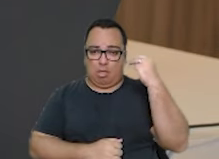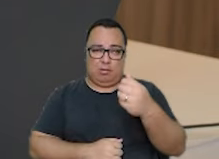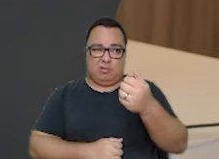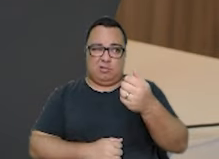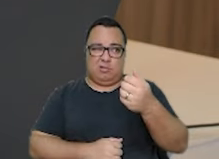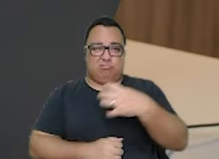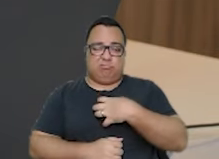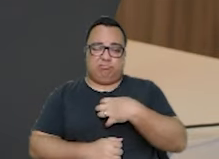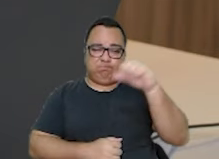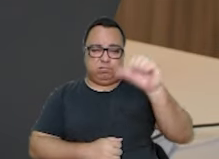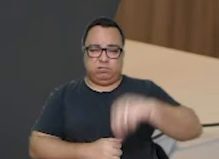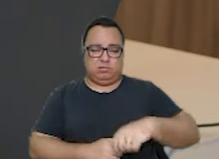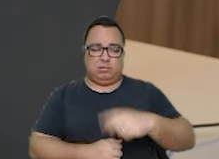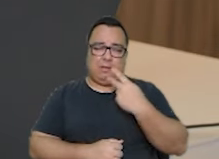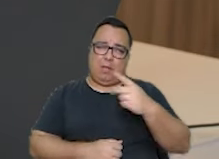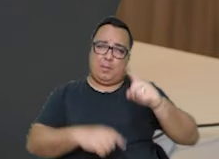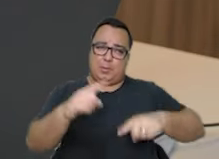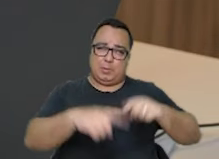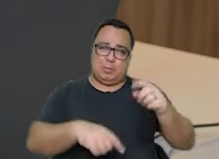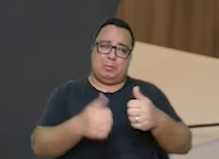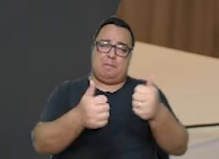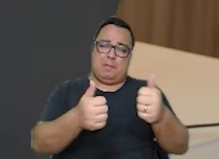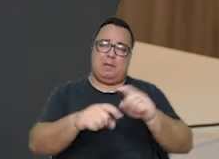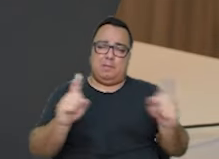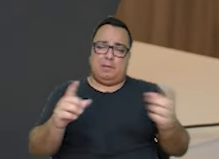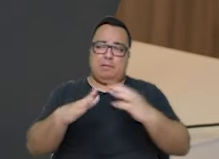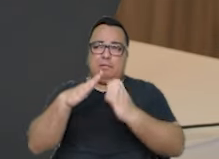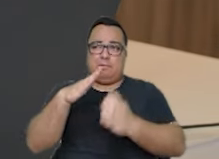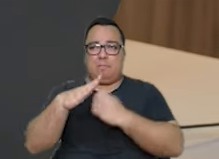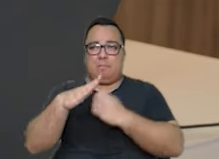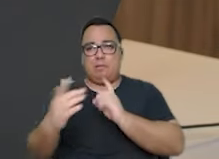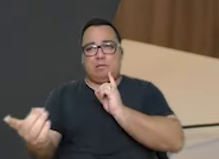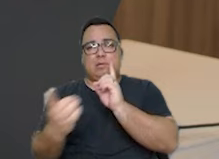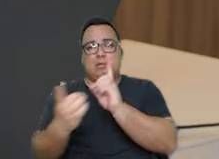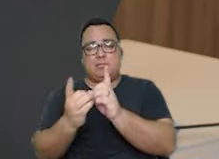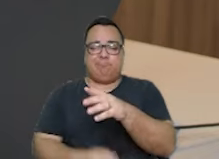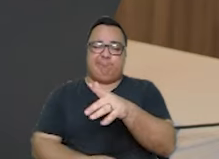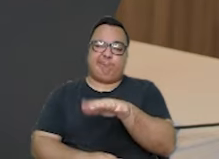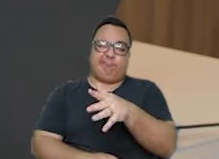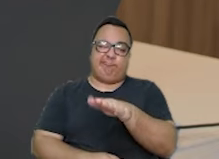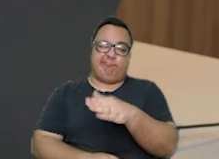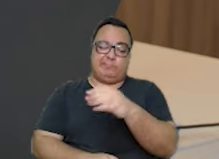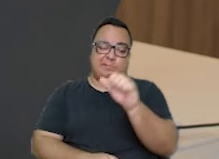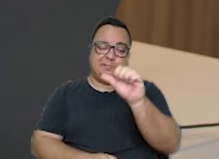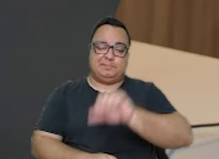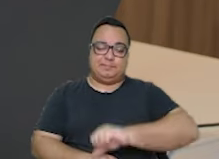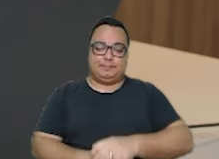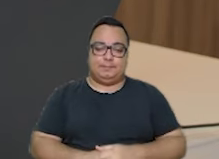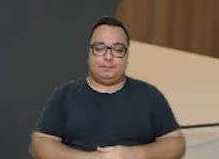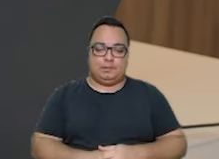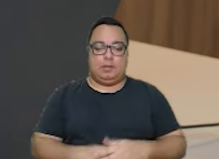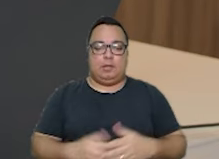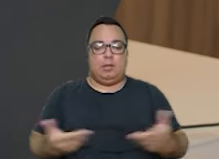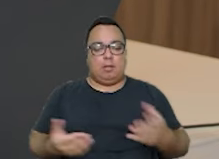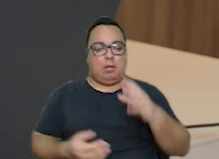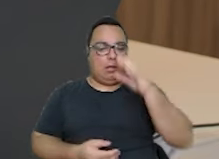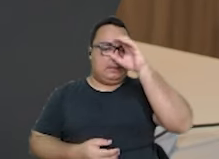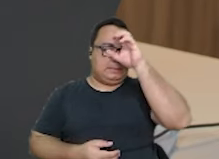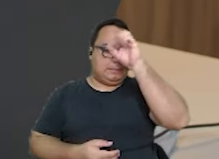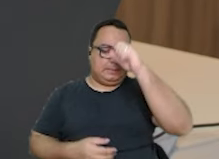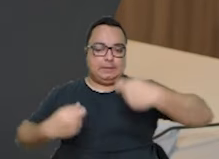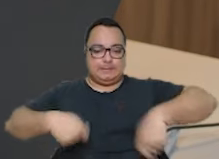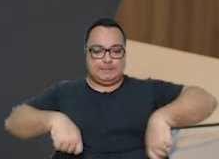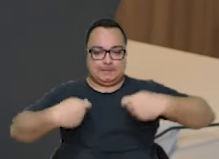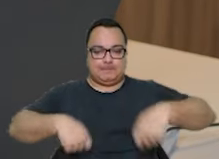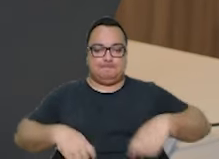olha o produto é bom mas a experiência o atendimento foi ruim né então eu acho que isso é sempre vai ser um